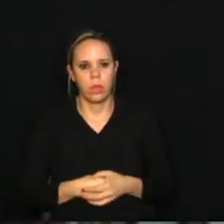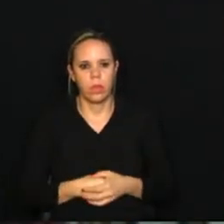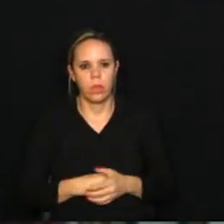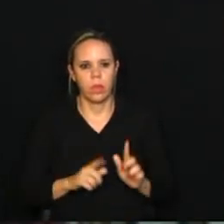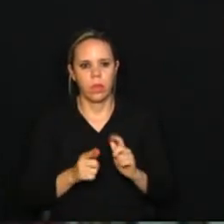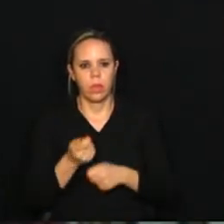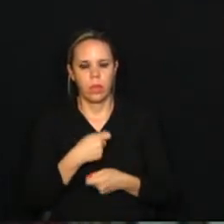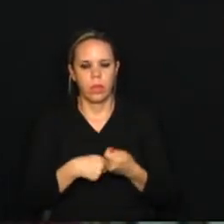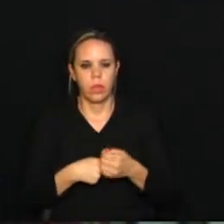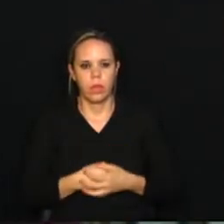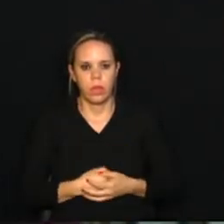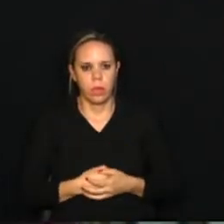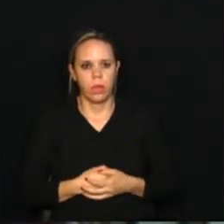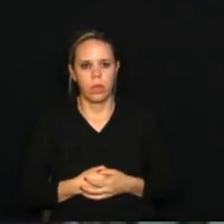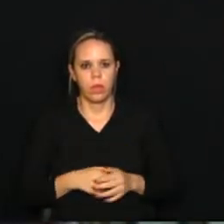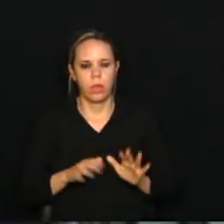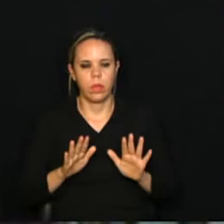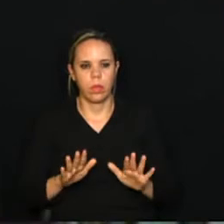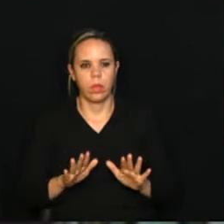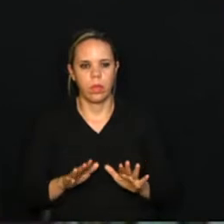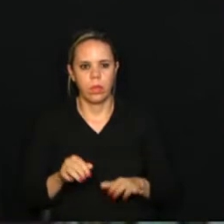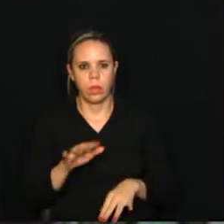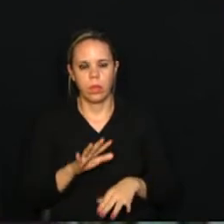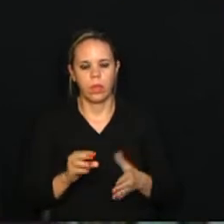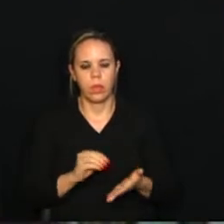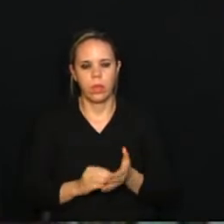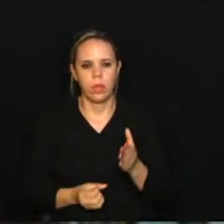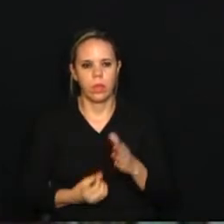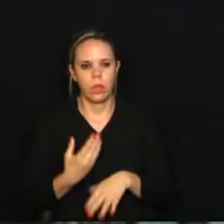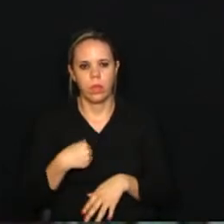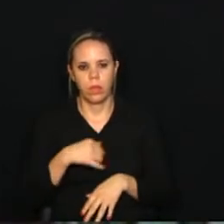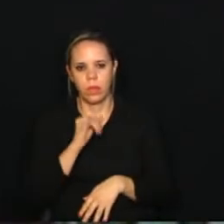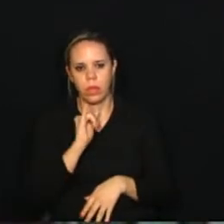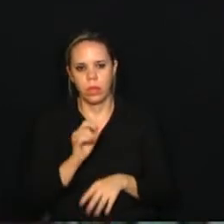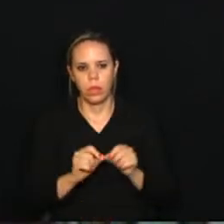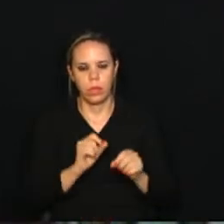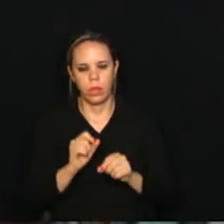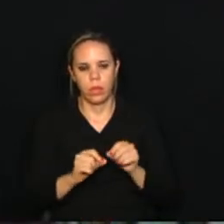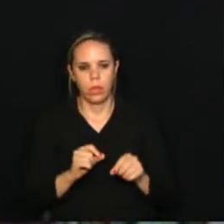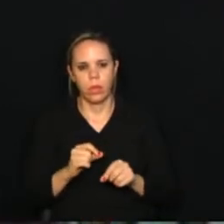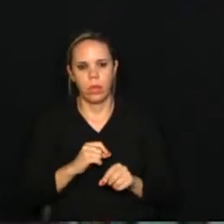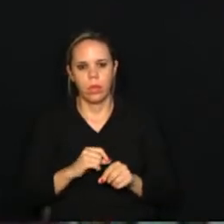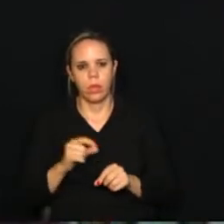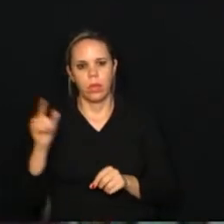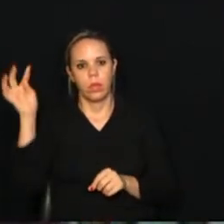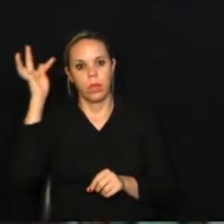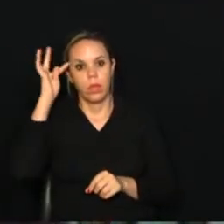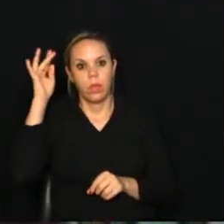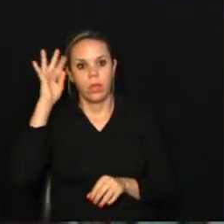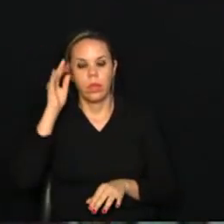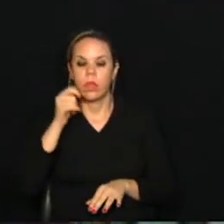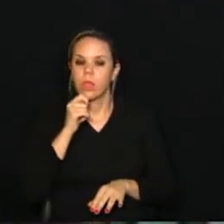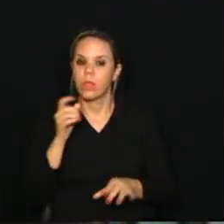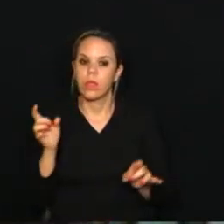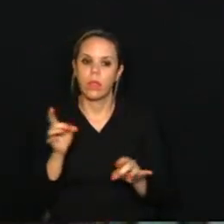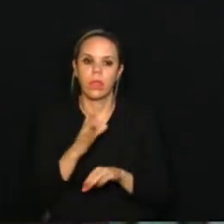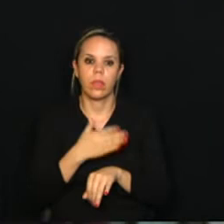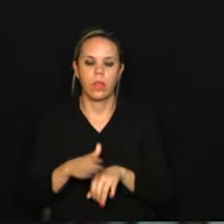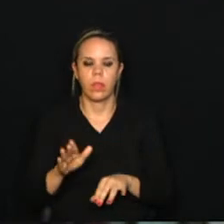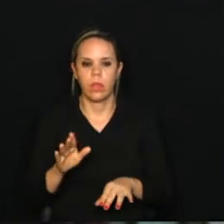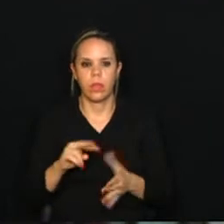gestão. Mas gerar o déficit que eu chamaria teórico. Ou